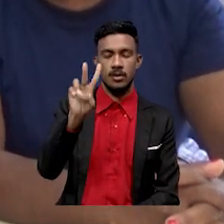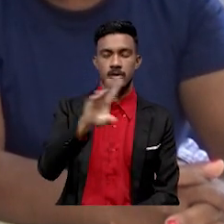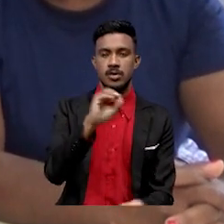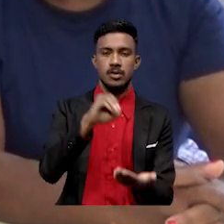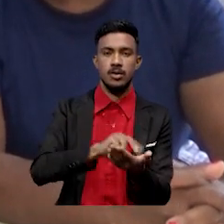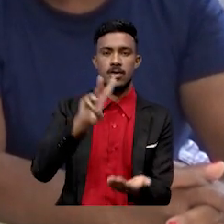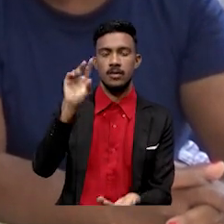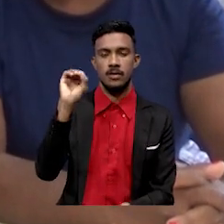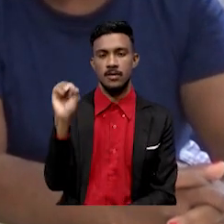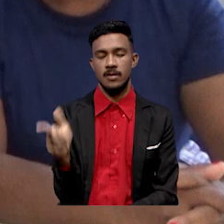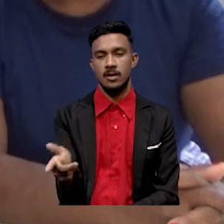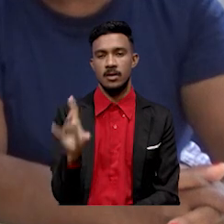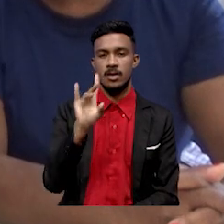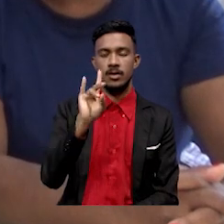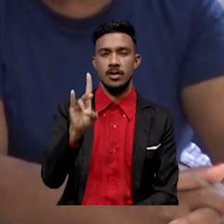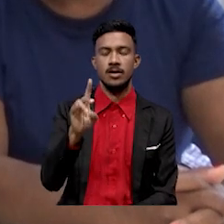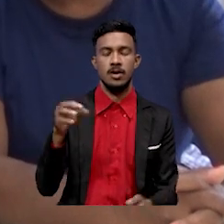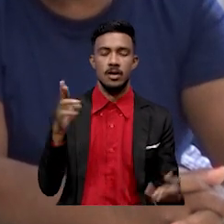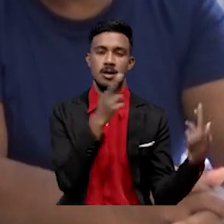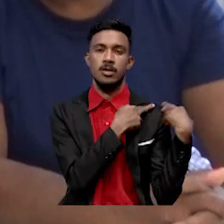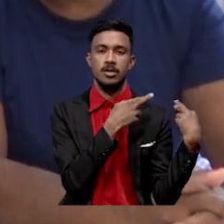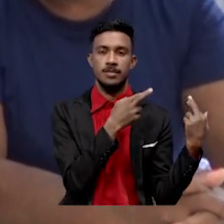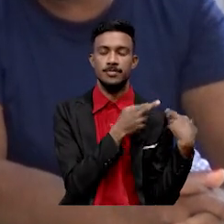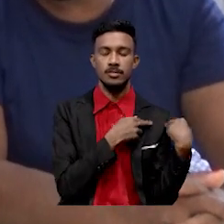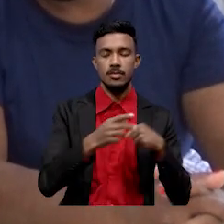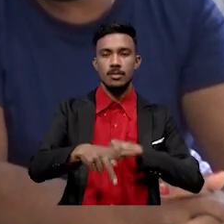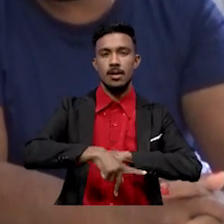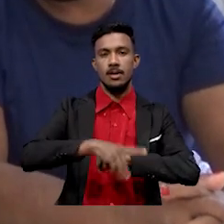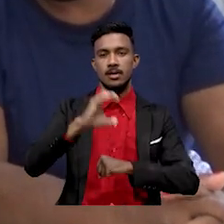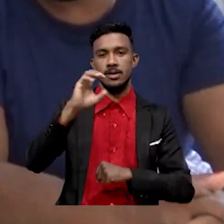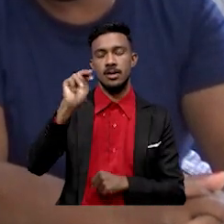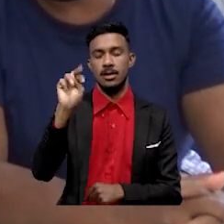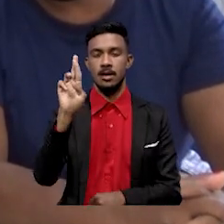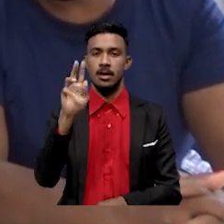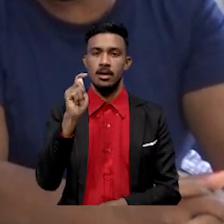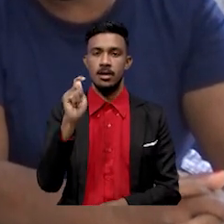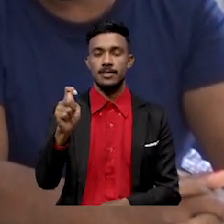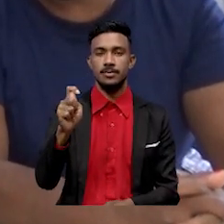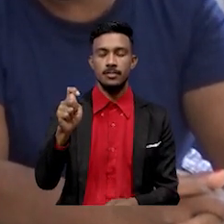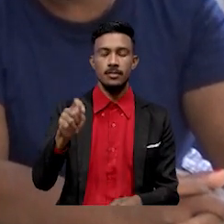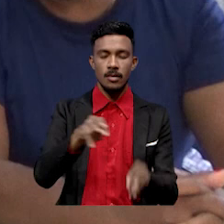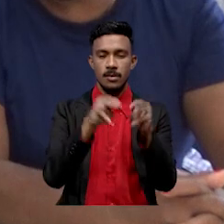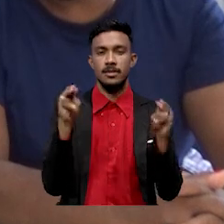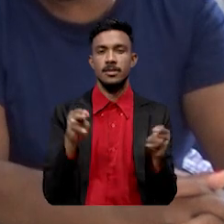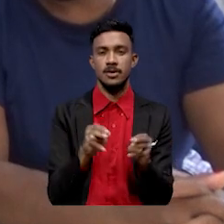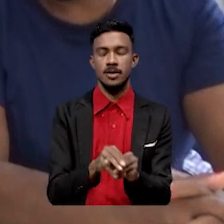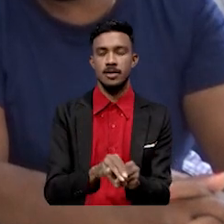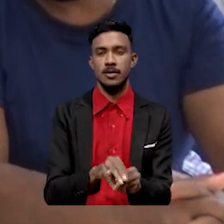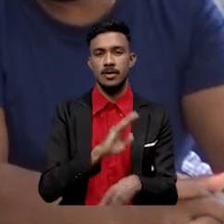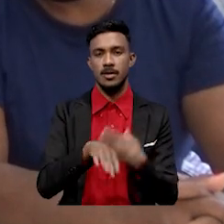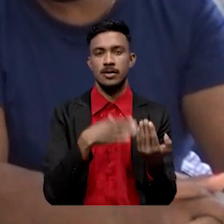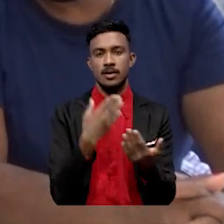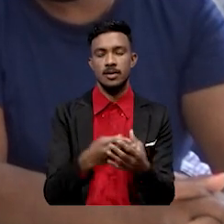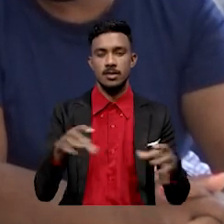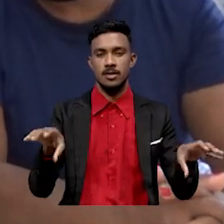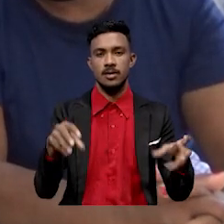2022-2027. O responsável executivo pelo partido CNRT e o município posto na sua aldeia, Sira Serviço